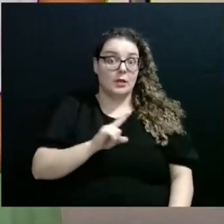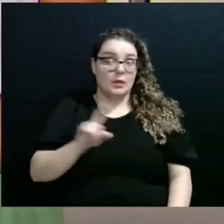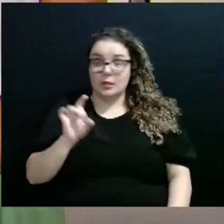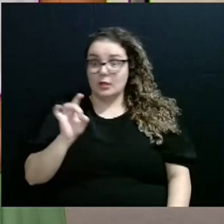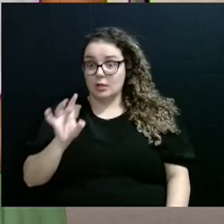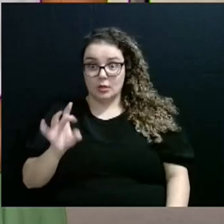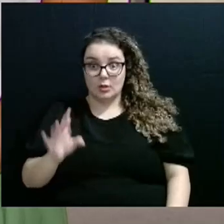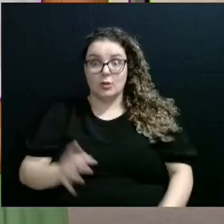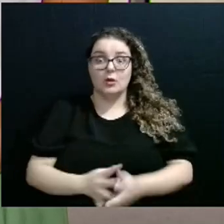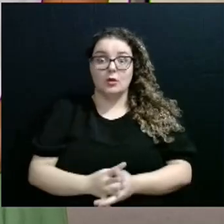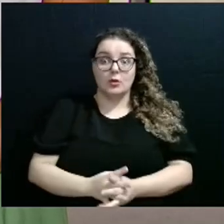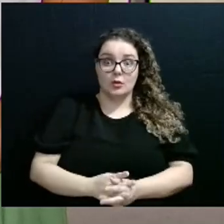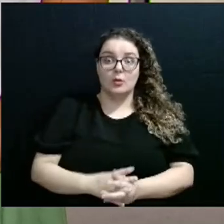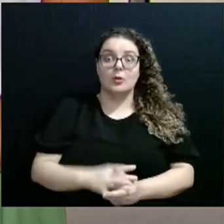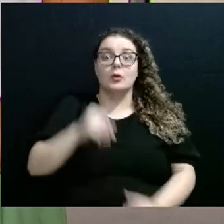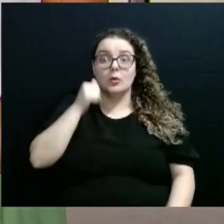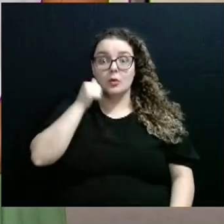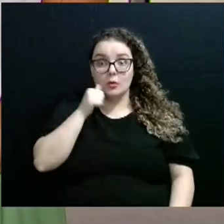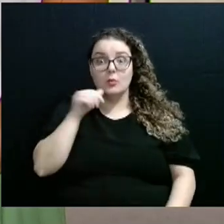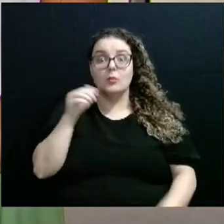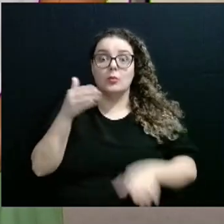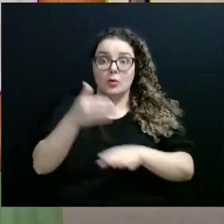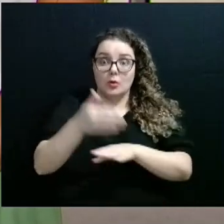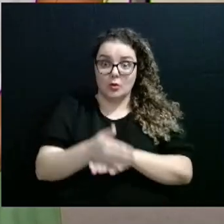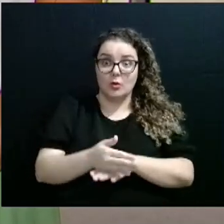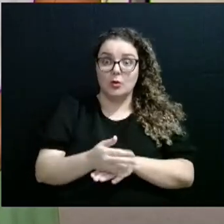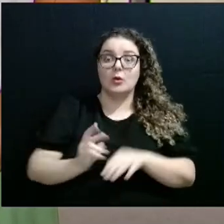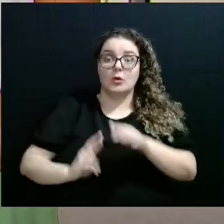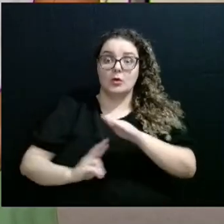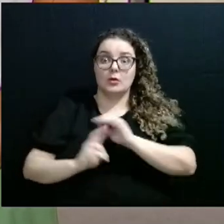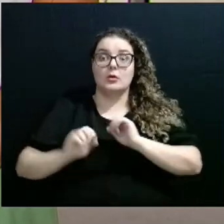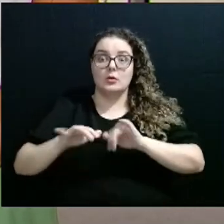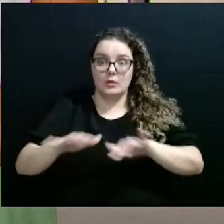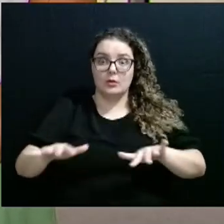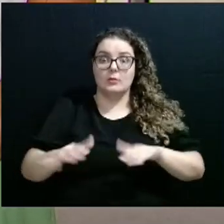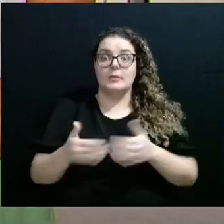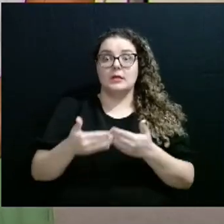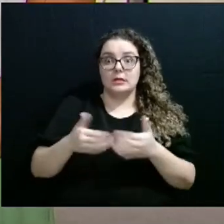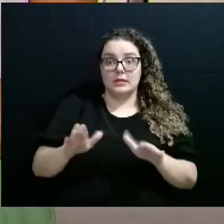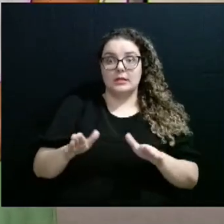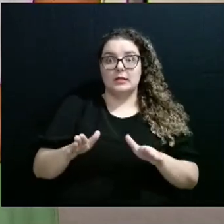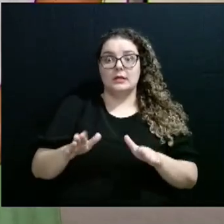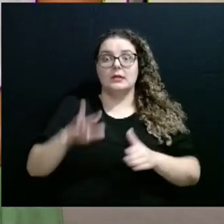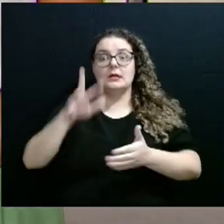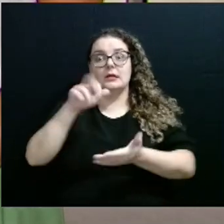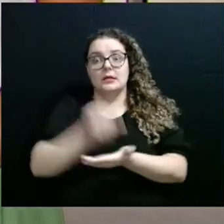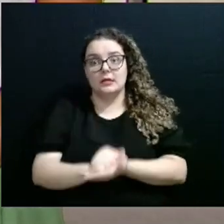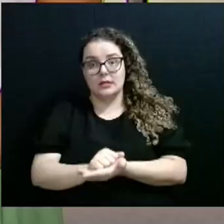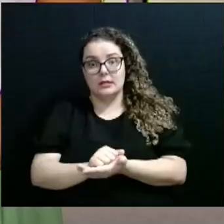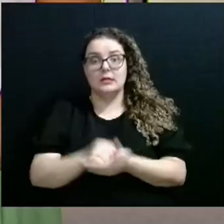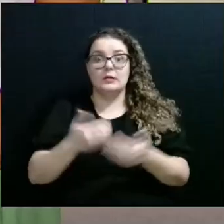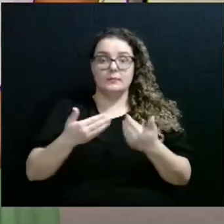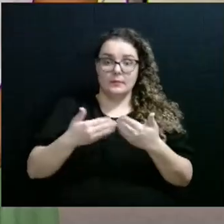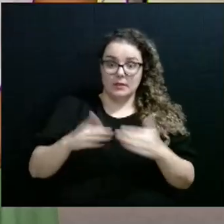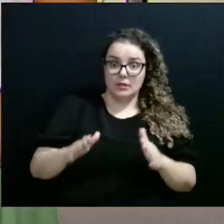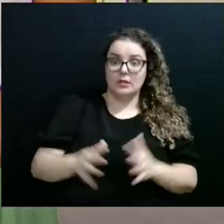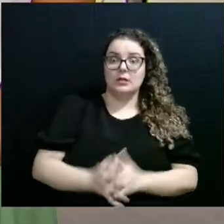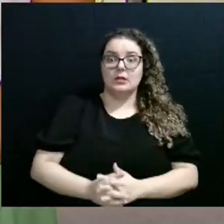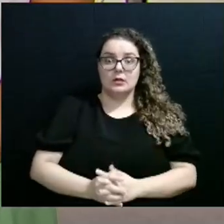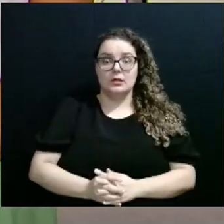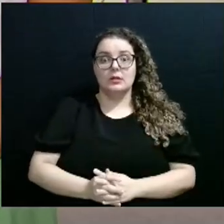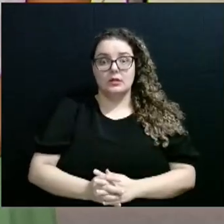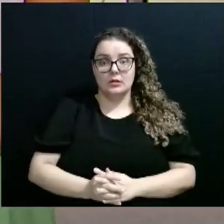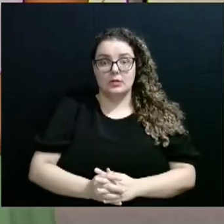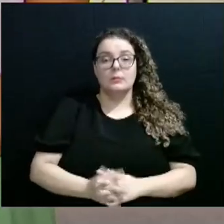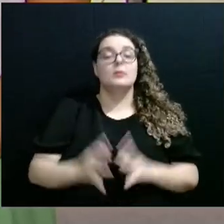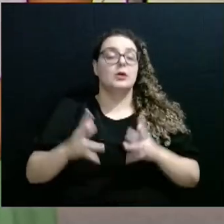mulheres que fazem parte aí da feira, mas está aberta, né? As inscrições estão abertas para todas as pessoas,